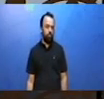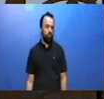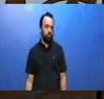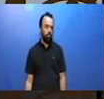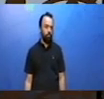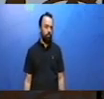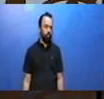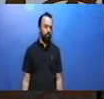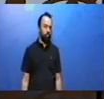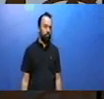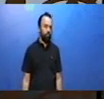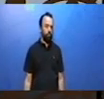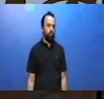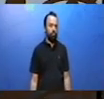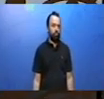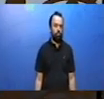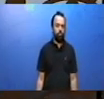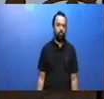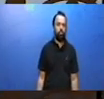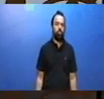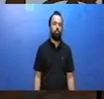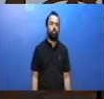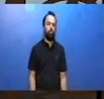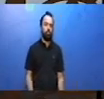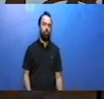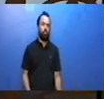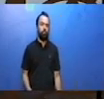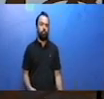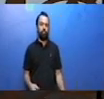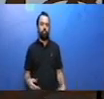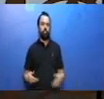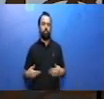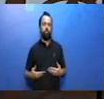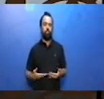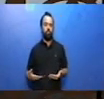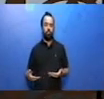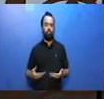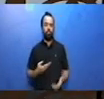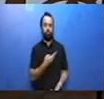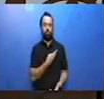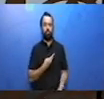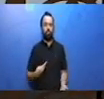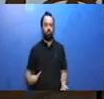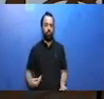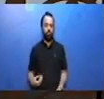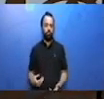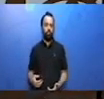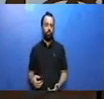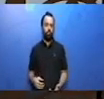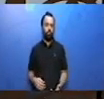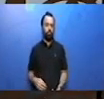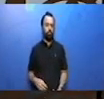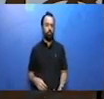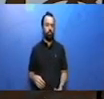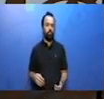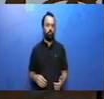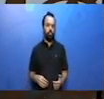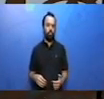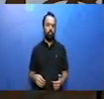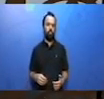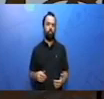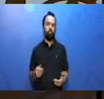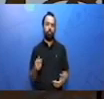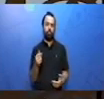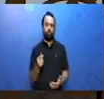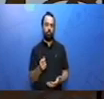eles são públicos, mas eles, como eles são mantidos? O imposto que a gente paga, geralmente, é direcionado para